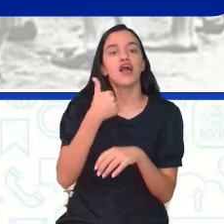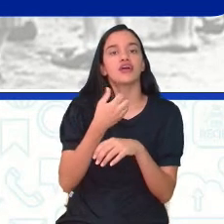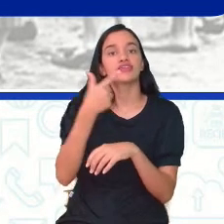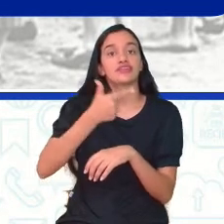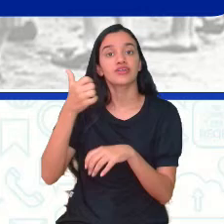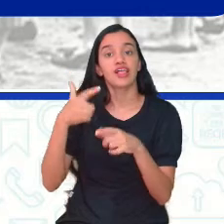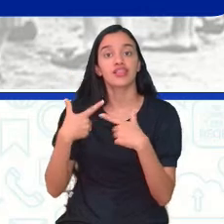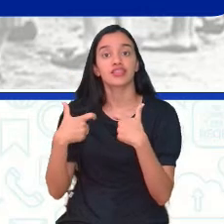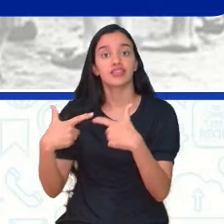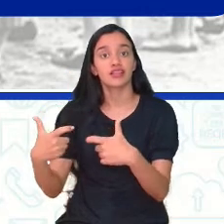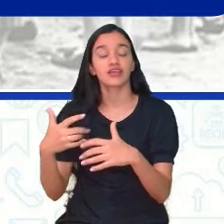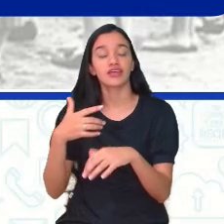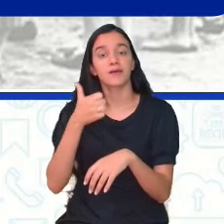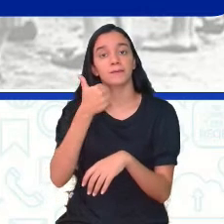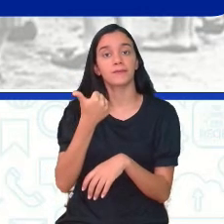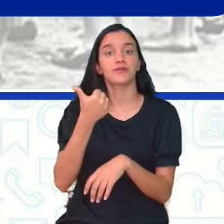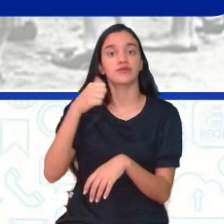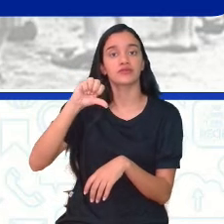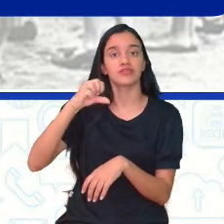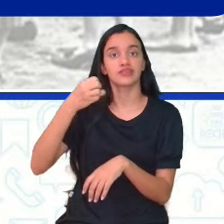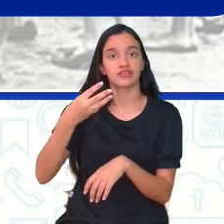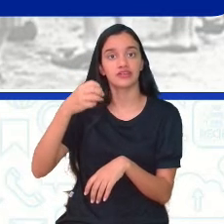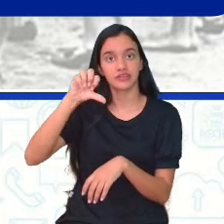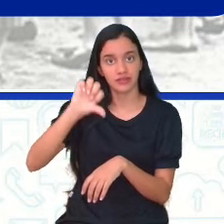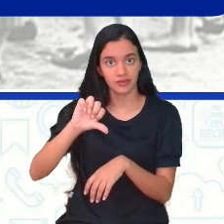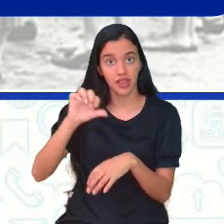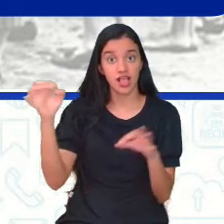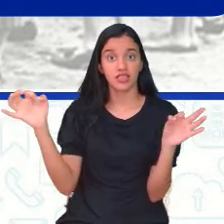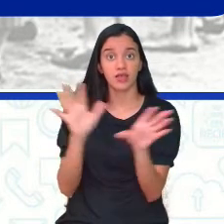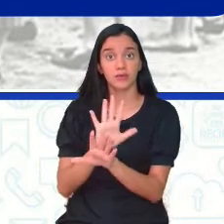iniciando em 1939, terminando em